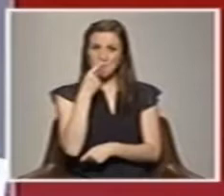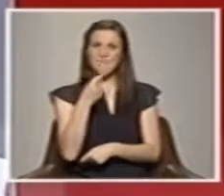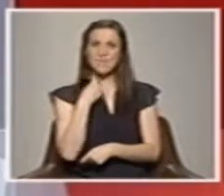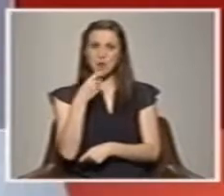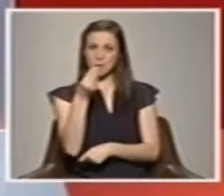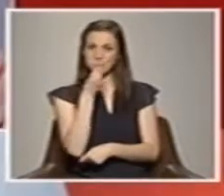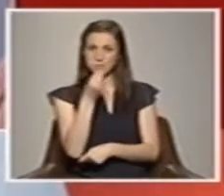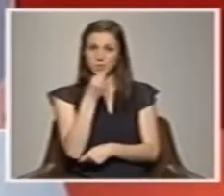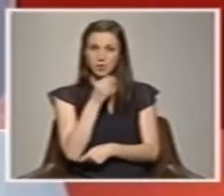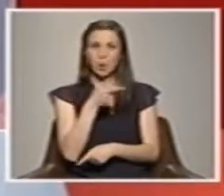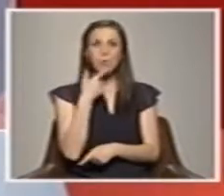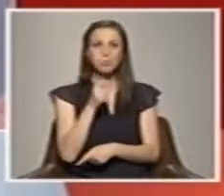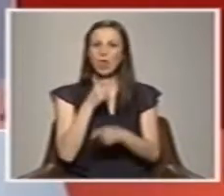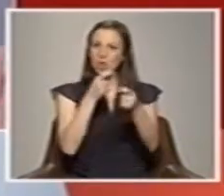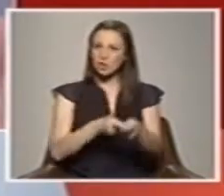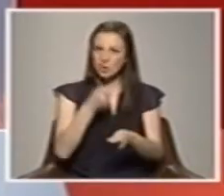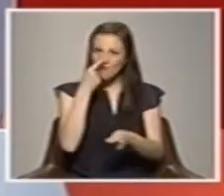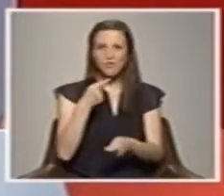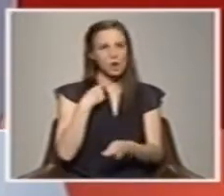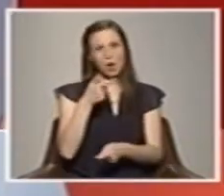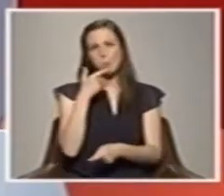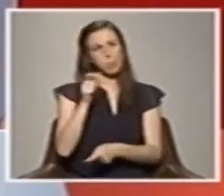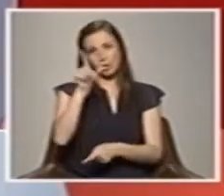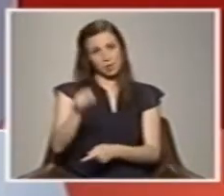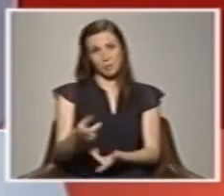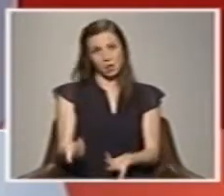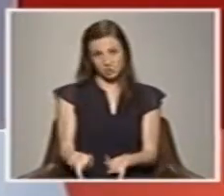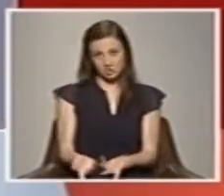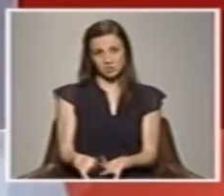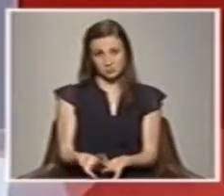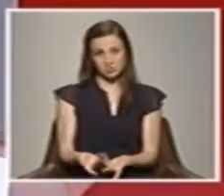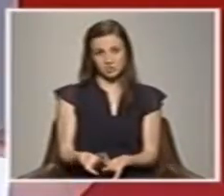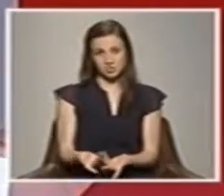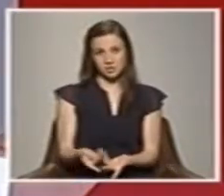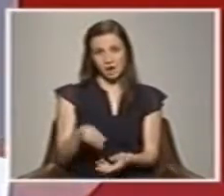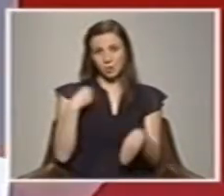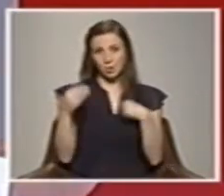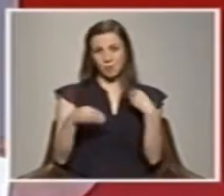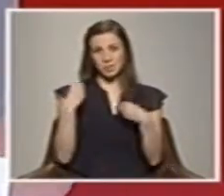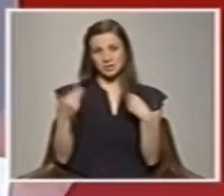alimentação, não poderemos falhar na agricultura. Portanto, a nossa grande